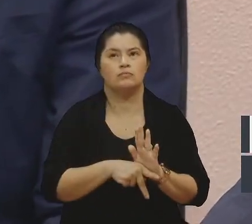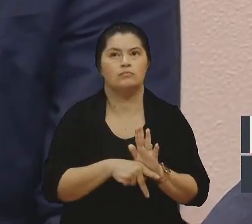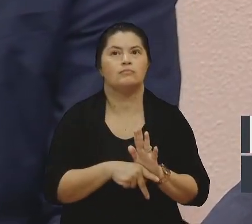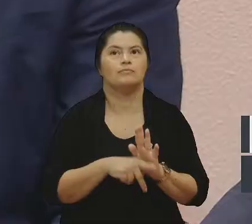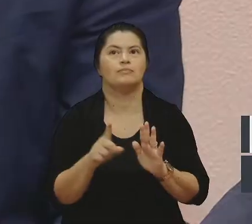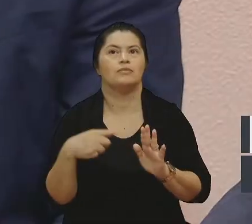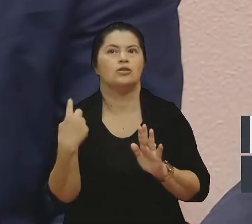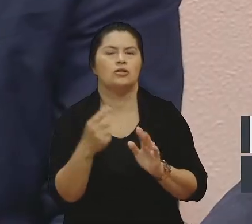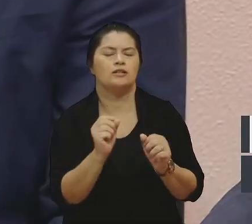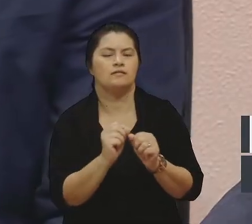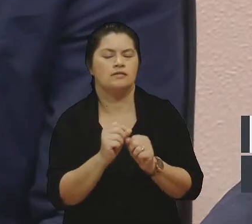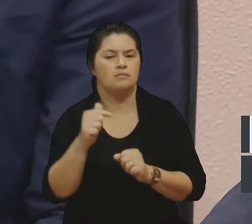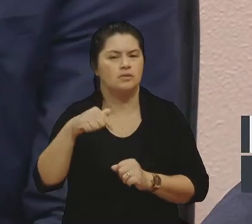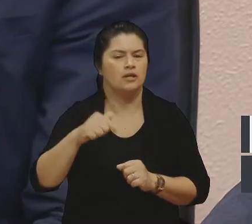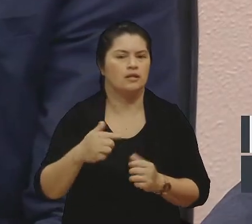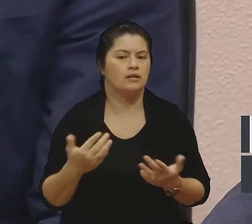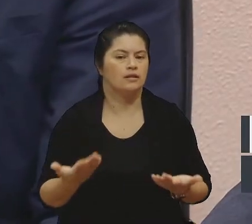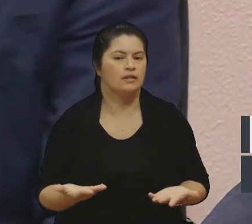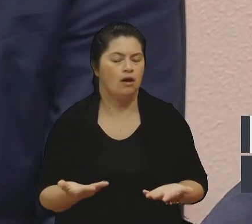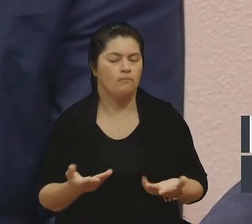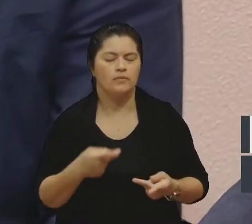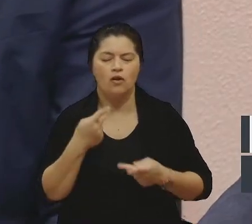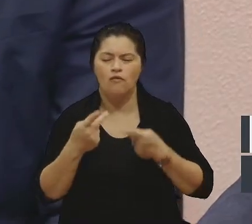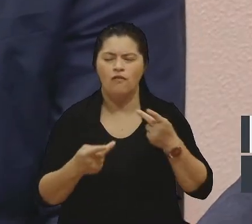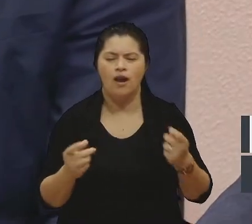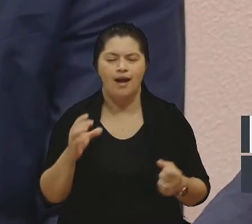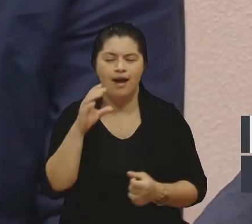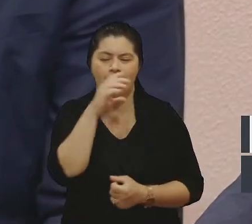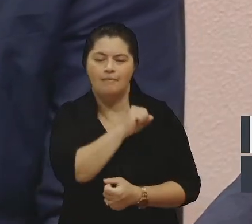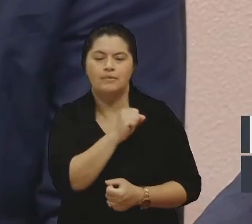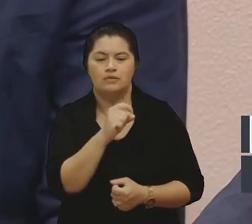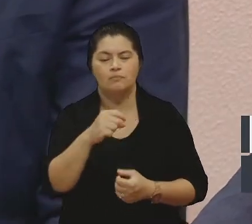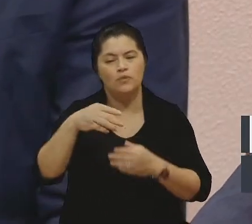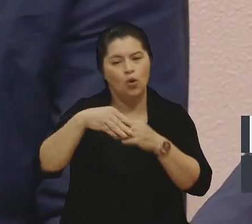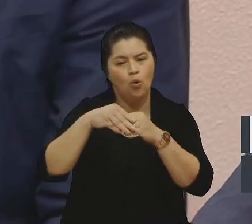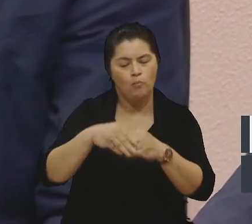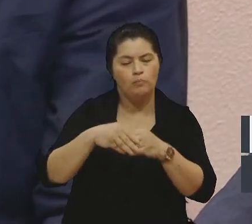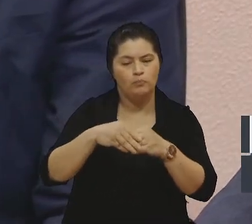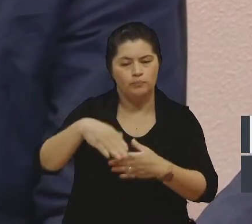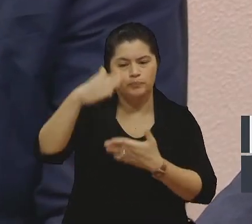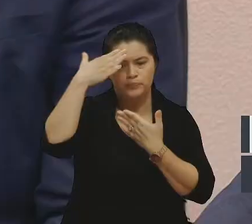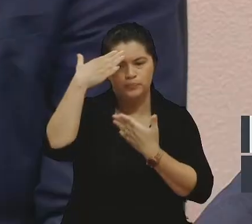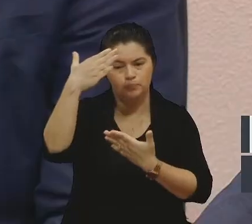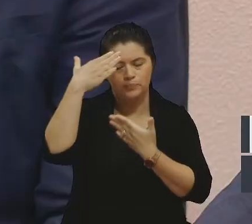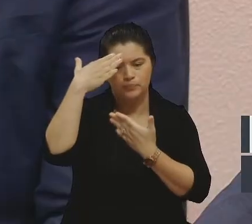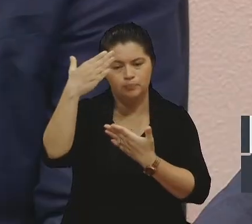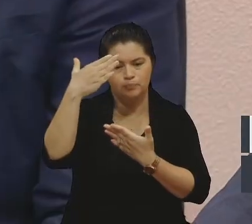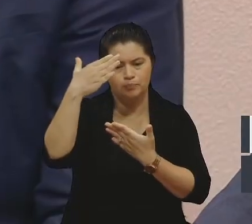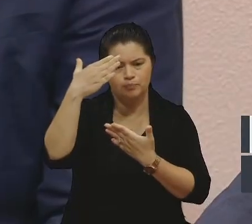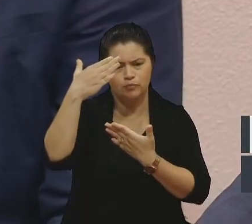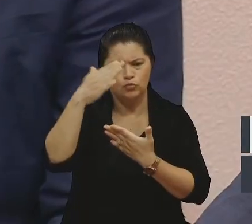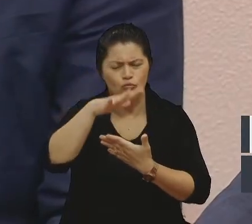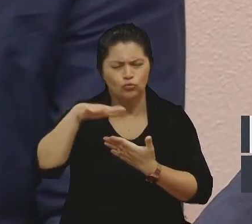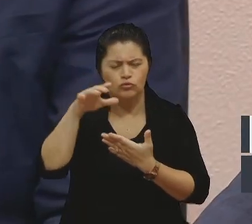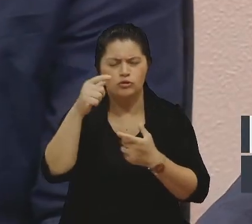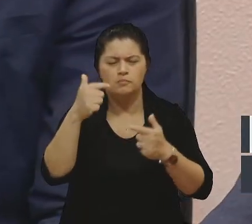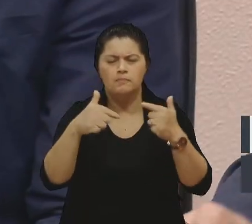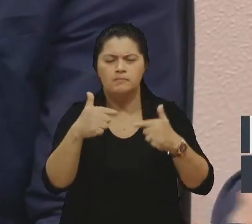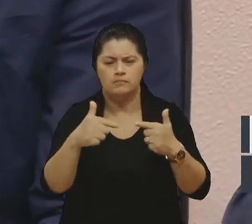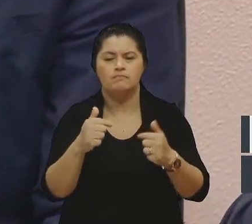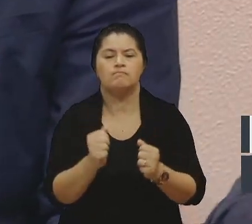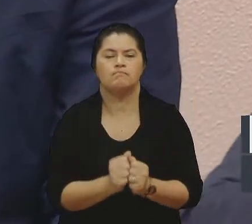que a gente está executando. Então, a minha fala é breve. Eu queria agradecer, em especial, a todos os envolvidos e a presença de